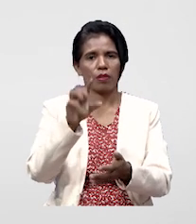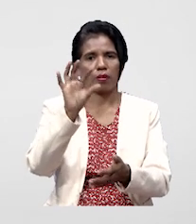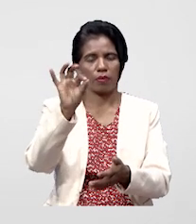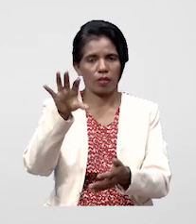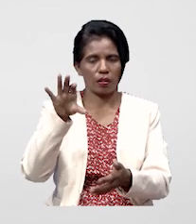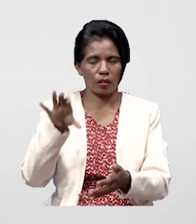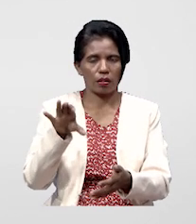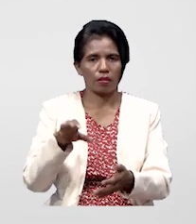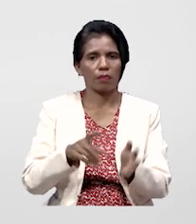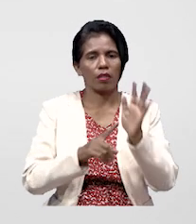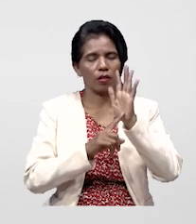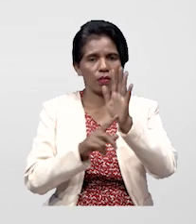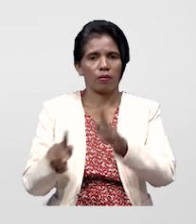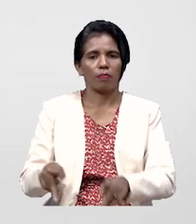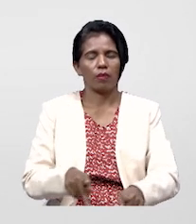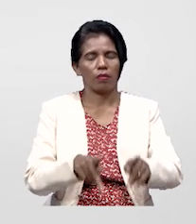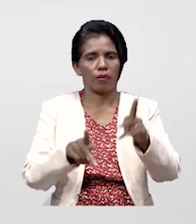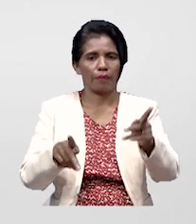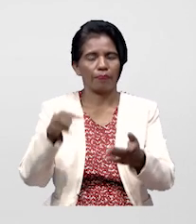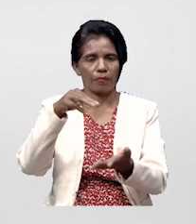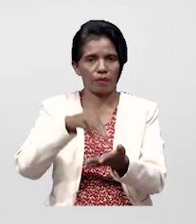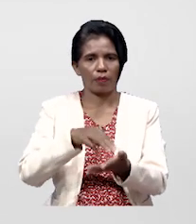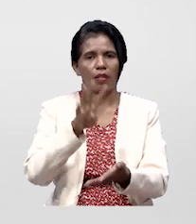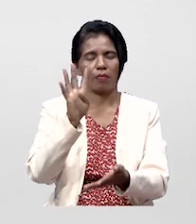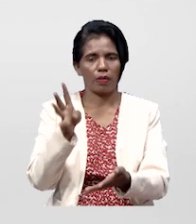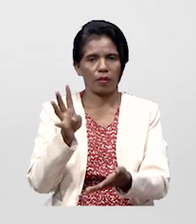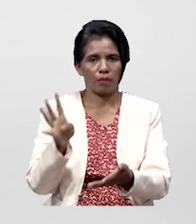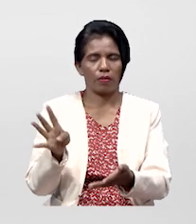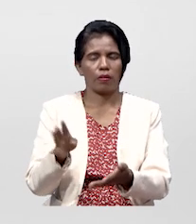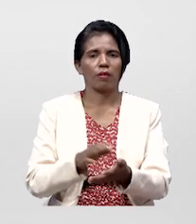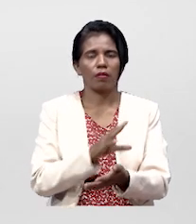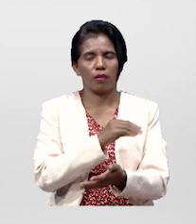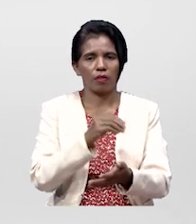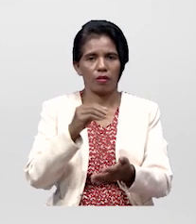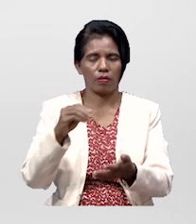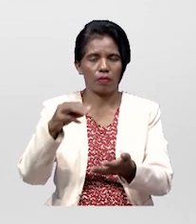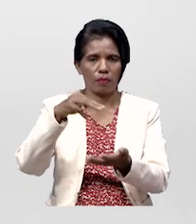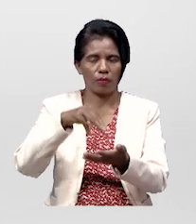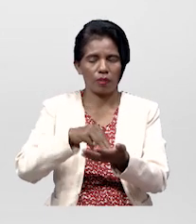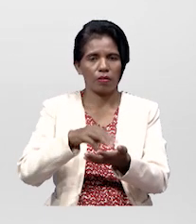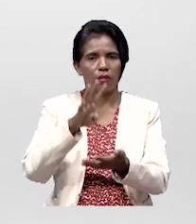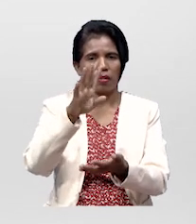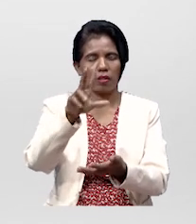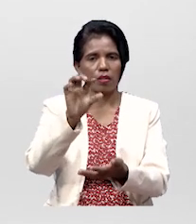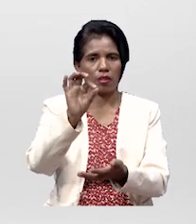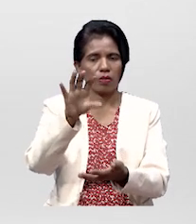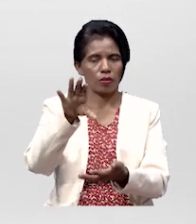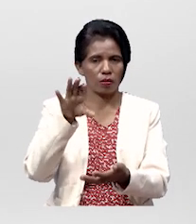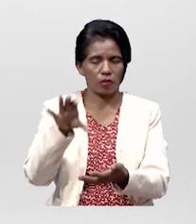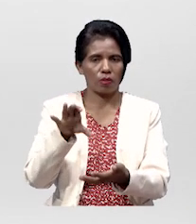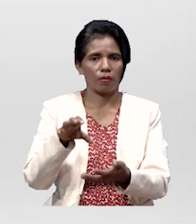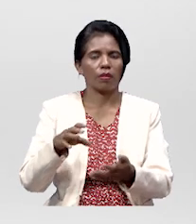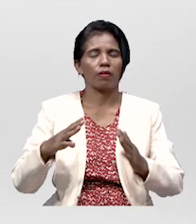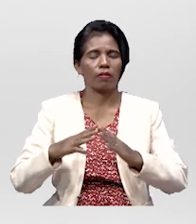ba transferência pública, milhão hat nulo resing, ba capital menor, no milhão atus tolu sia nulo resing, ba